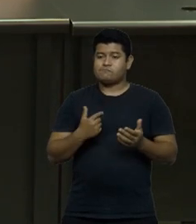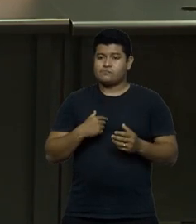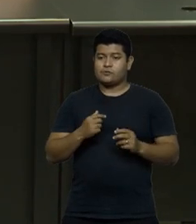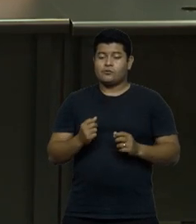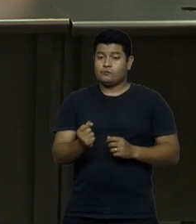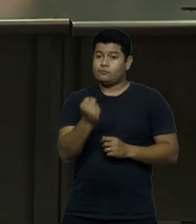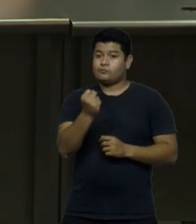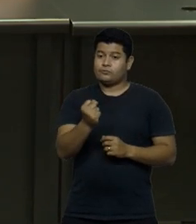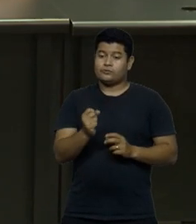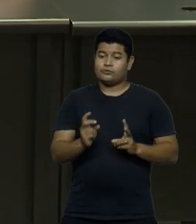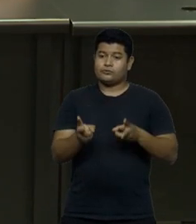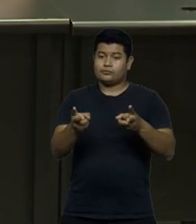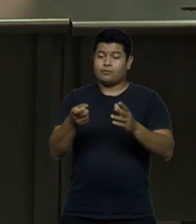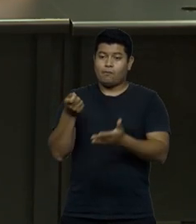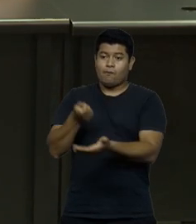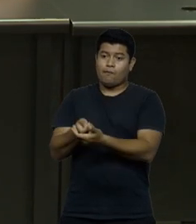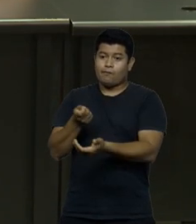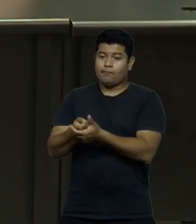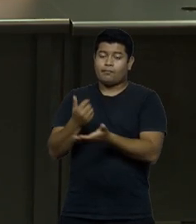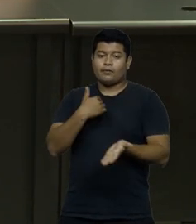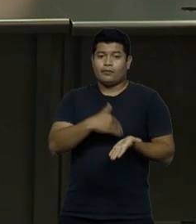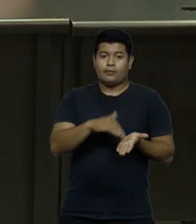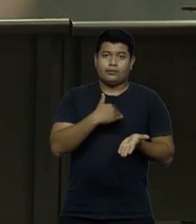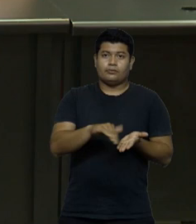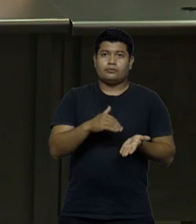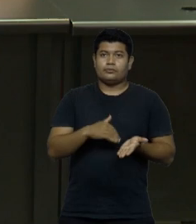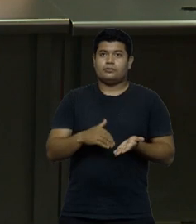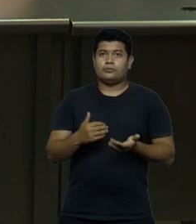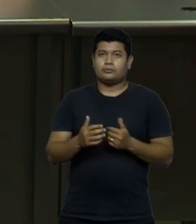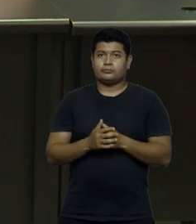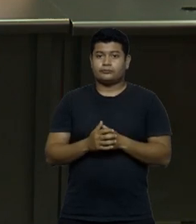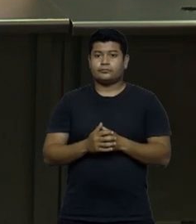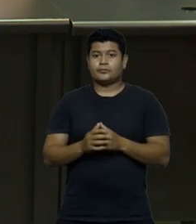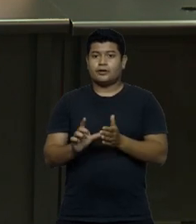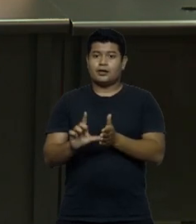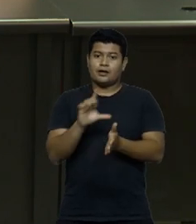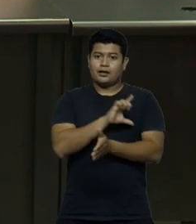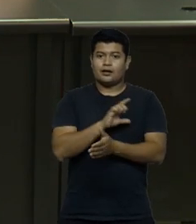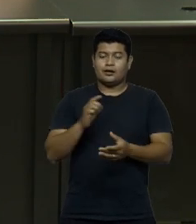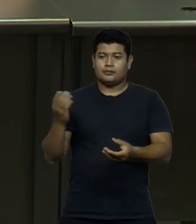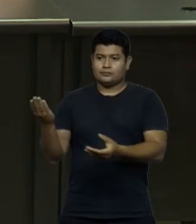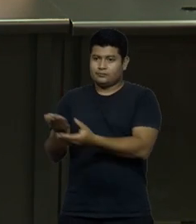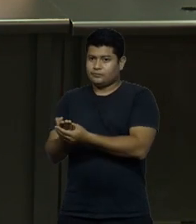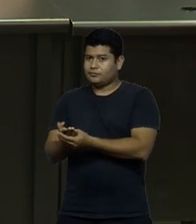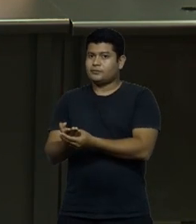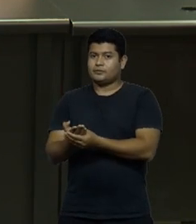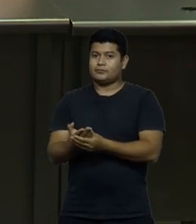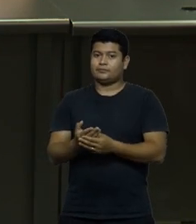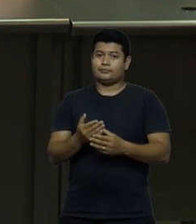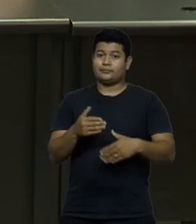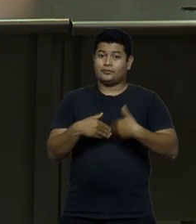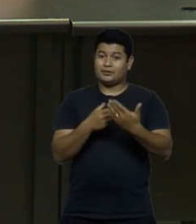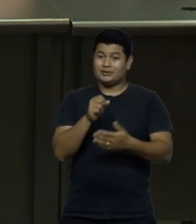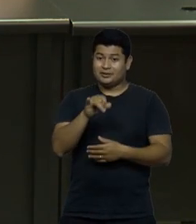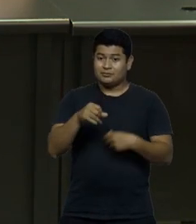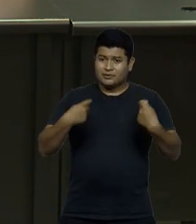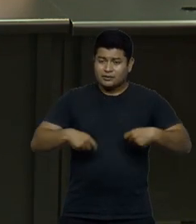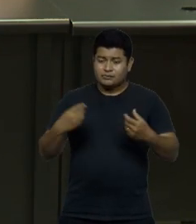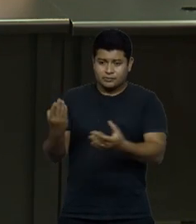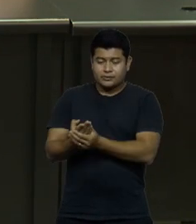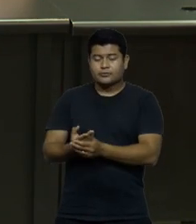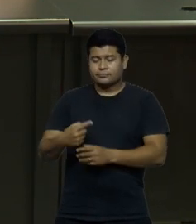força nós temos para cobrar a secretaria inicialmente na forma extrajudicial E se for necessário entraremos na justiça também